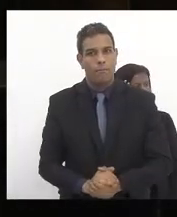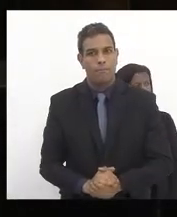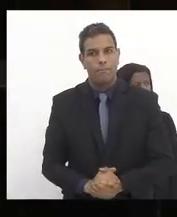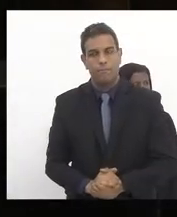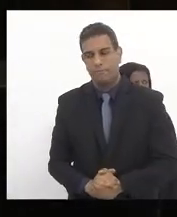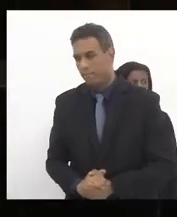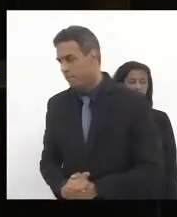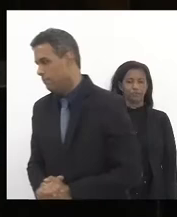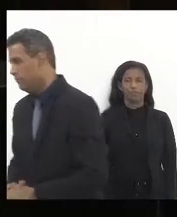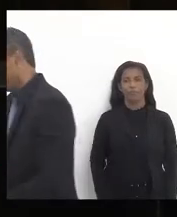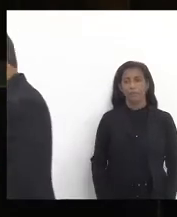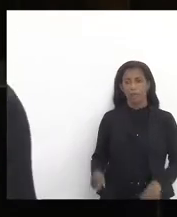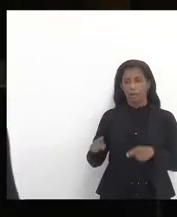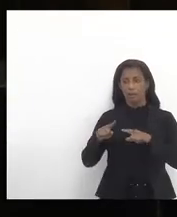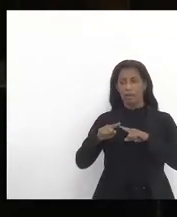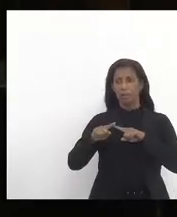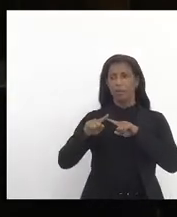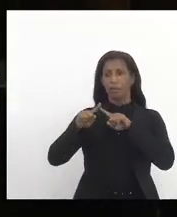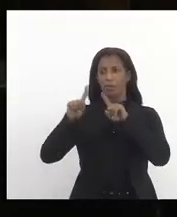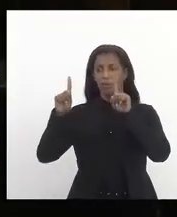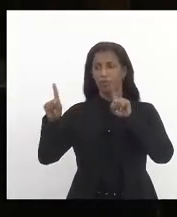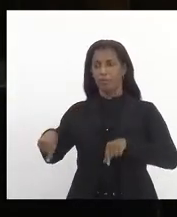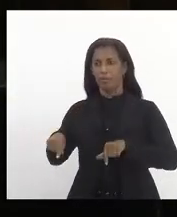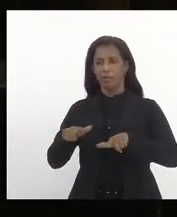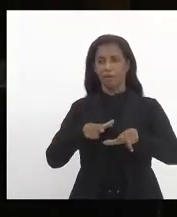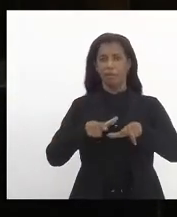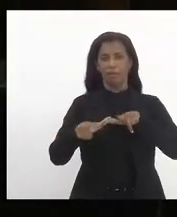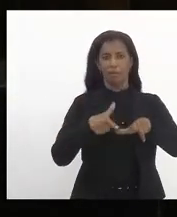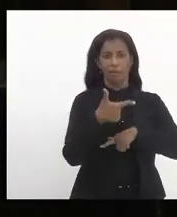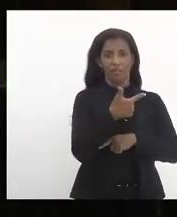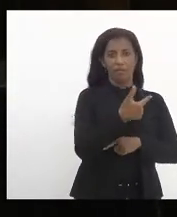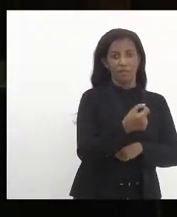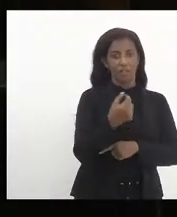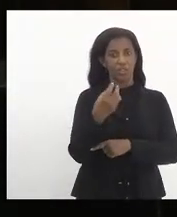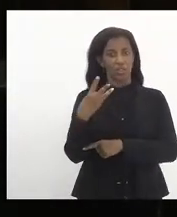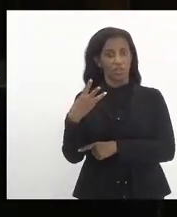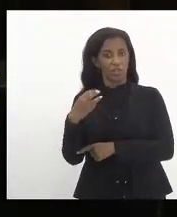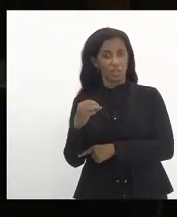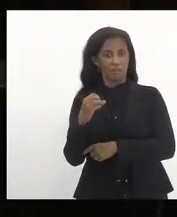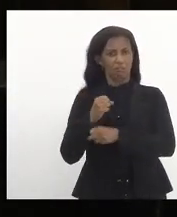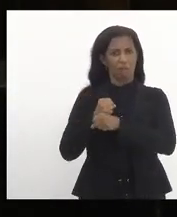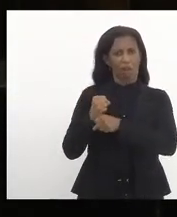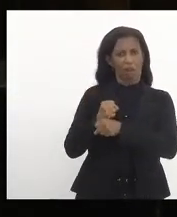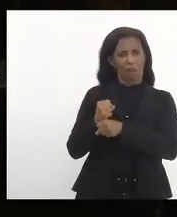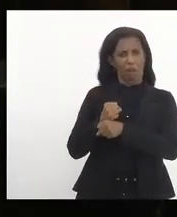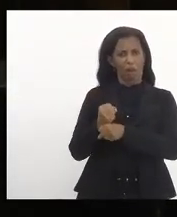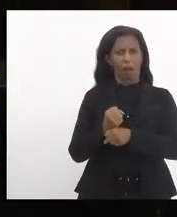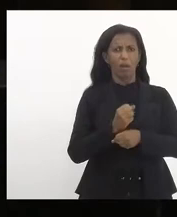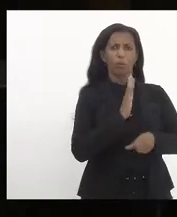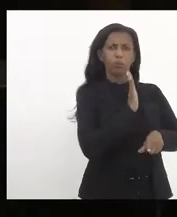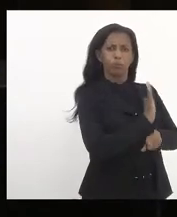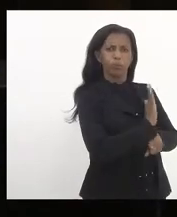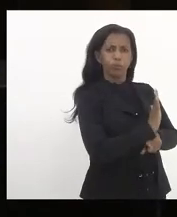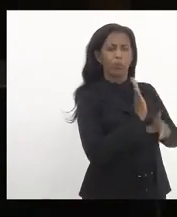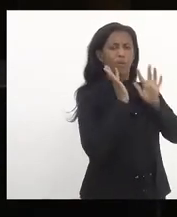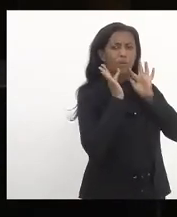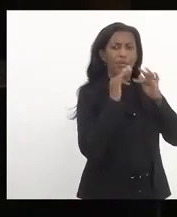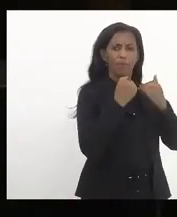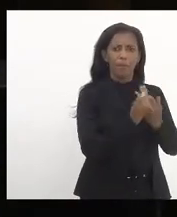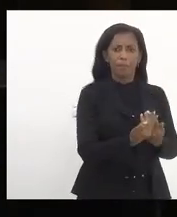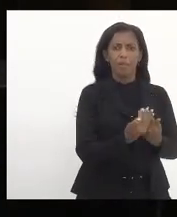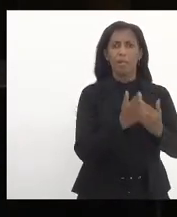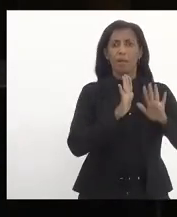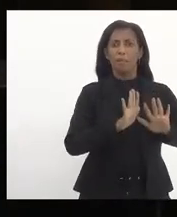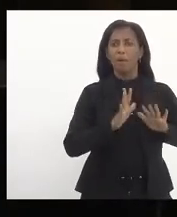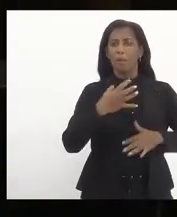o funcionário trabalhou 20, 30 anos, de maneira honesta, sustenta sua família, mas por não